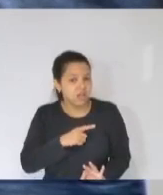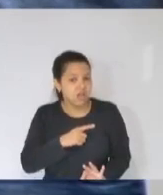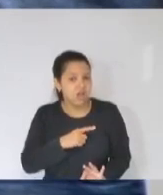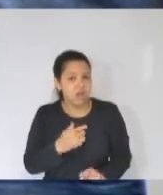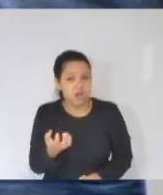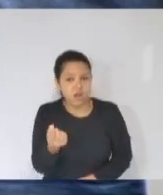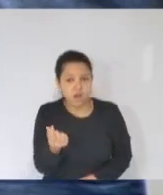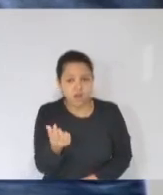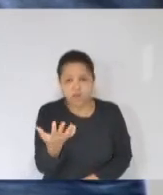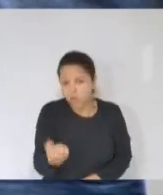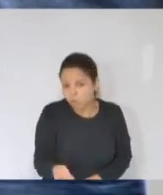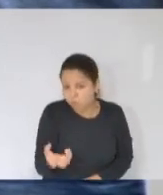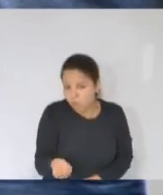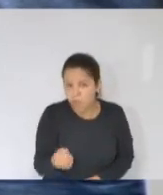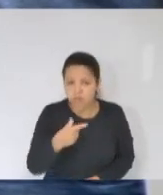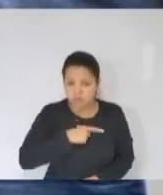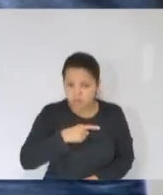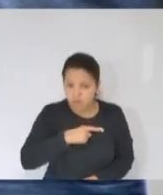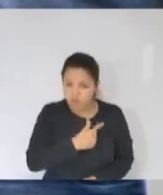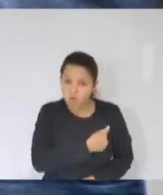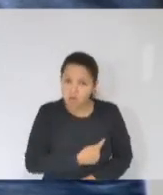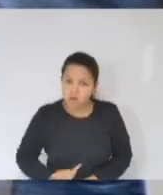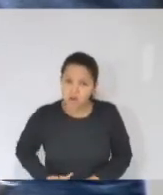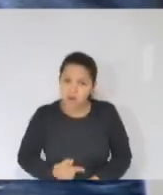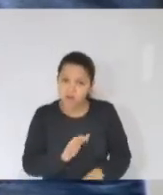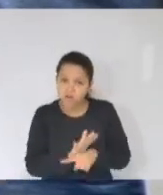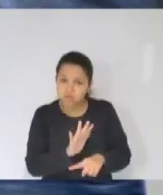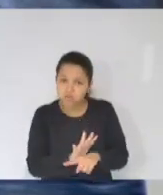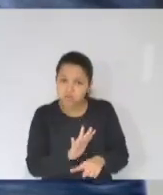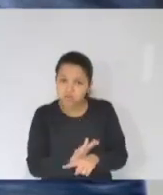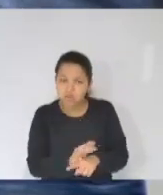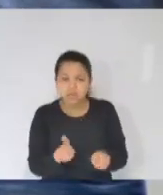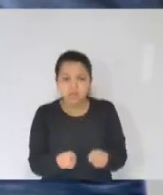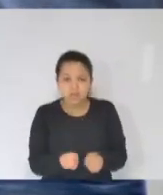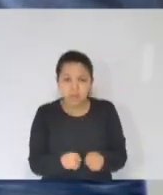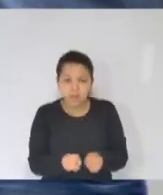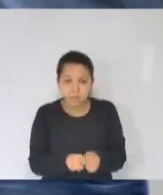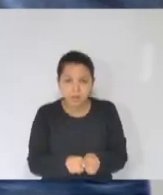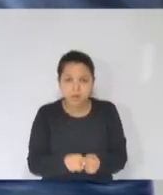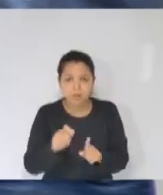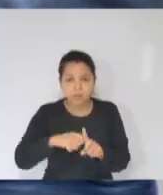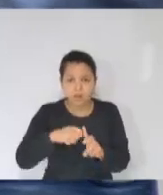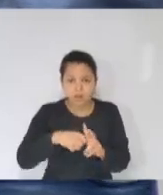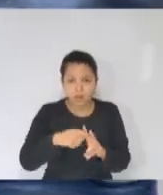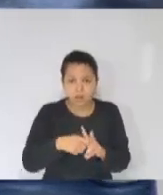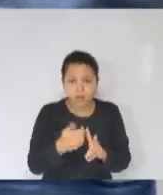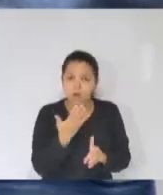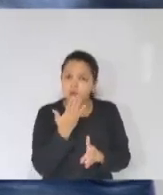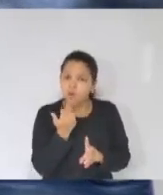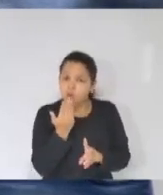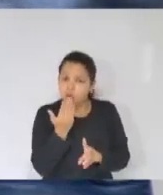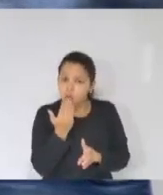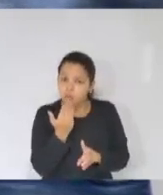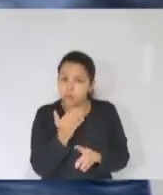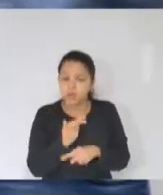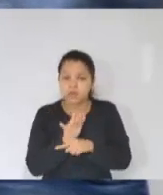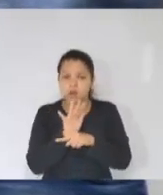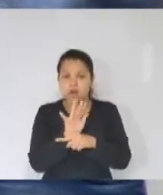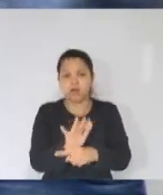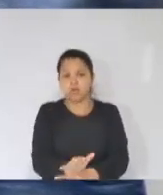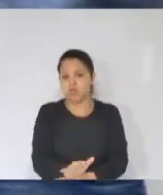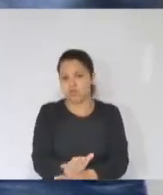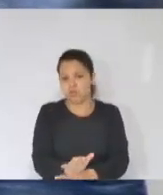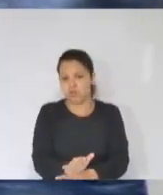pode puxar, e também está com a cesta básica mensal, que todo mês descarrega 2 caminhões de